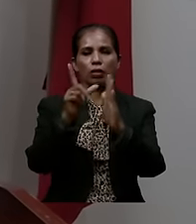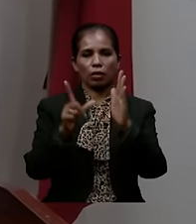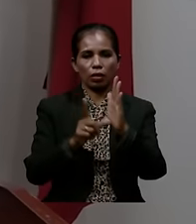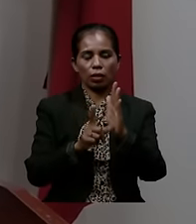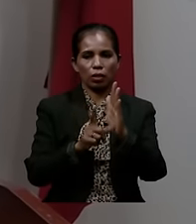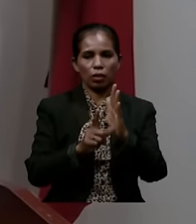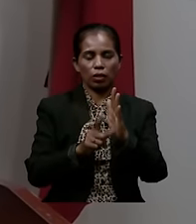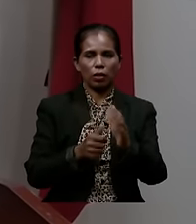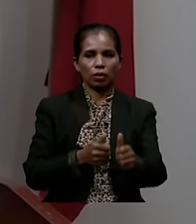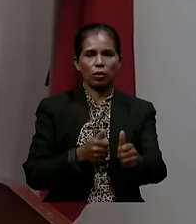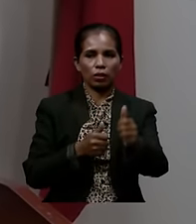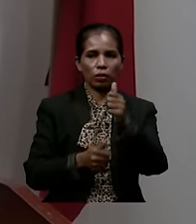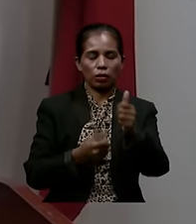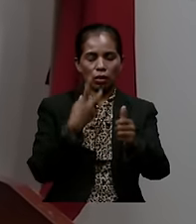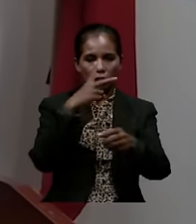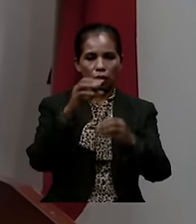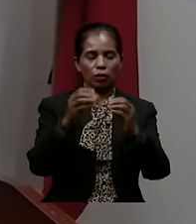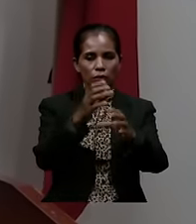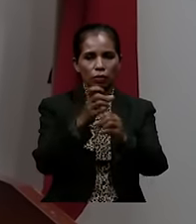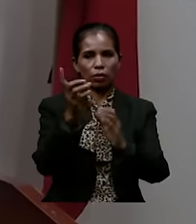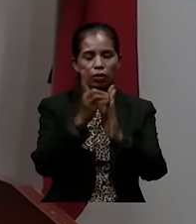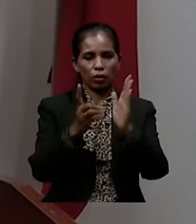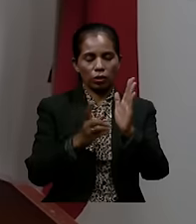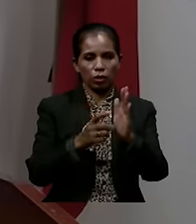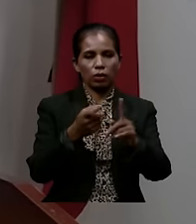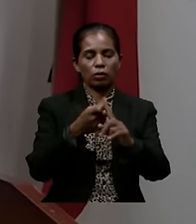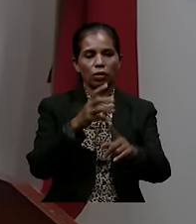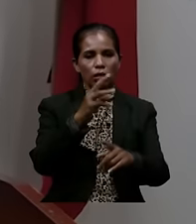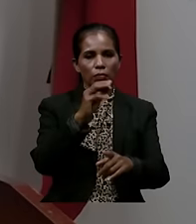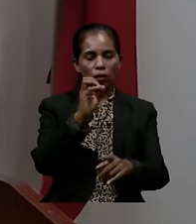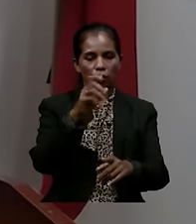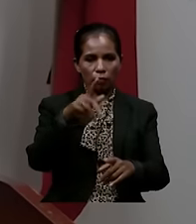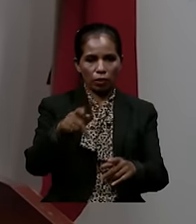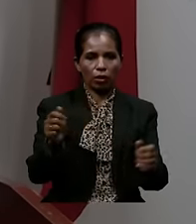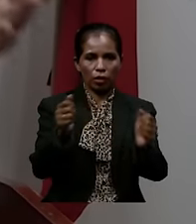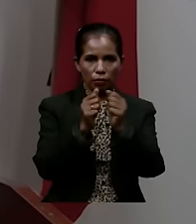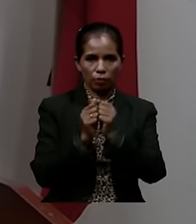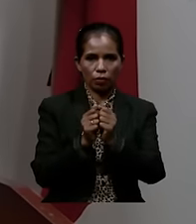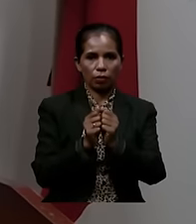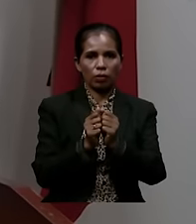tuir verificação nebema com as obras públicas, a moto com os